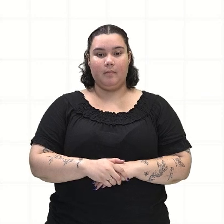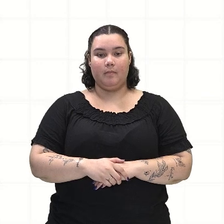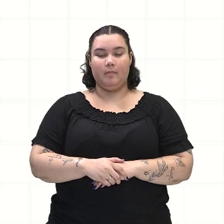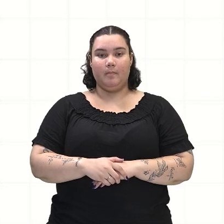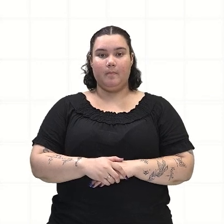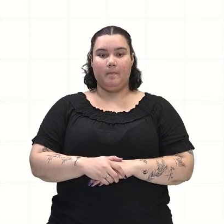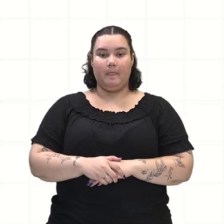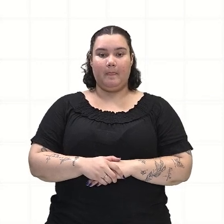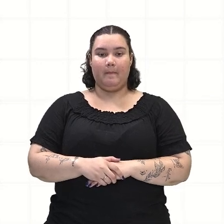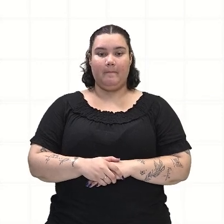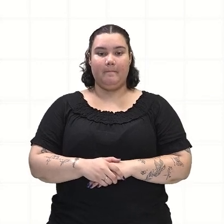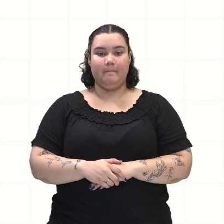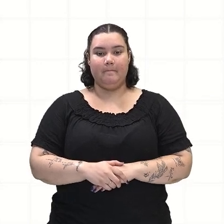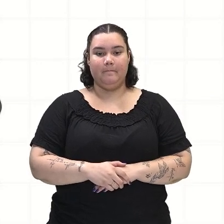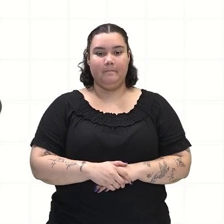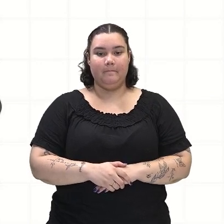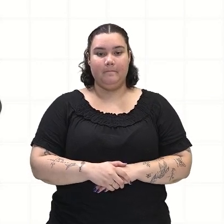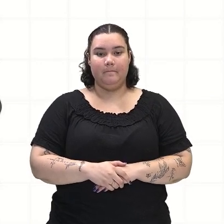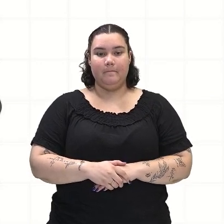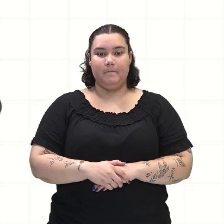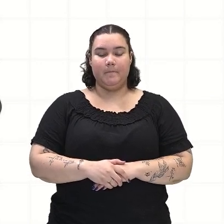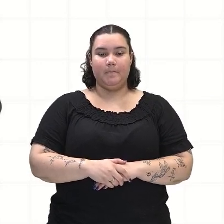coração.